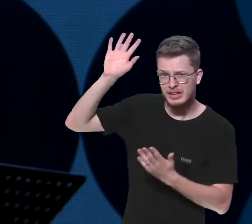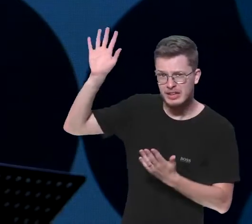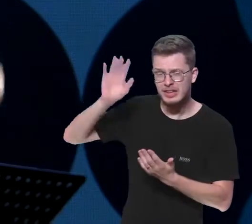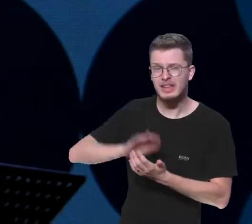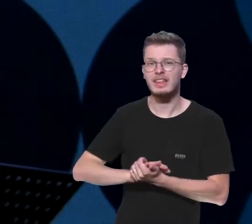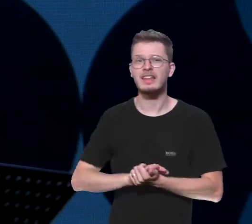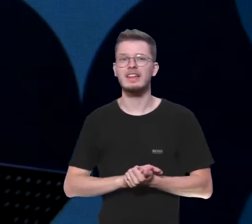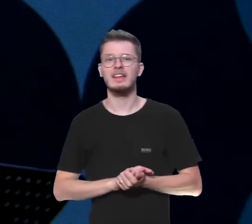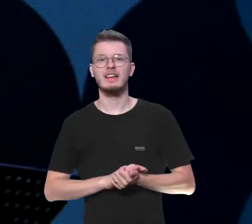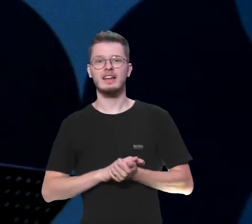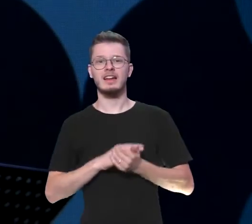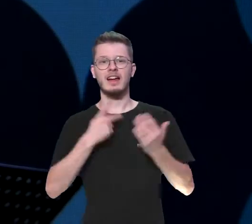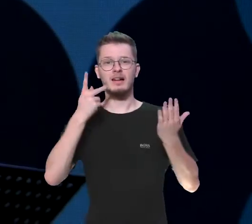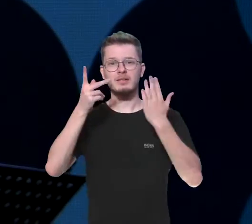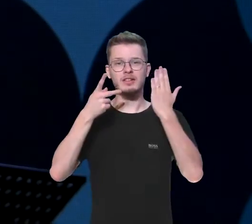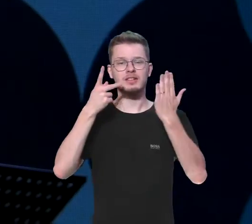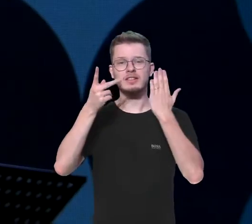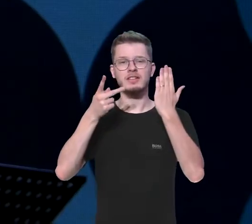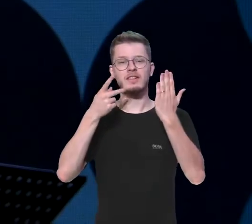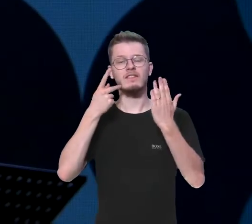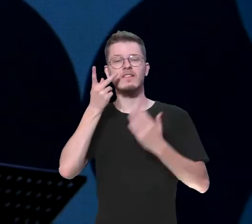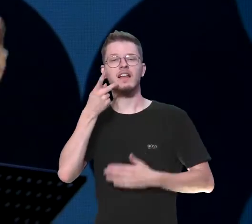A Bíblia já fala isso há muito tempo atrás.